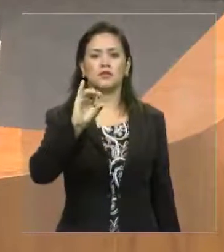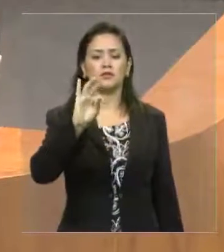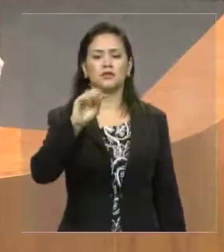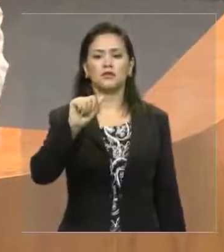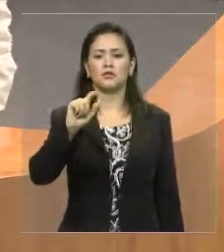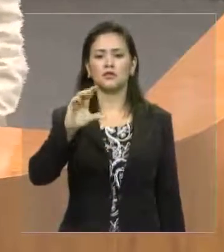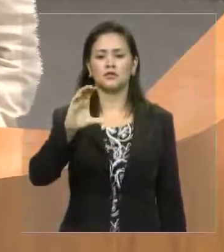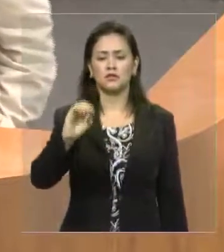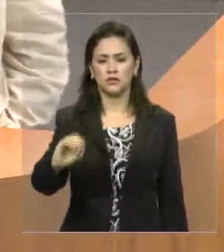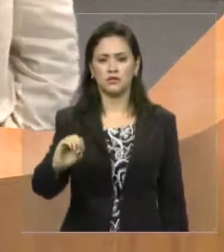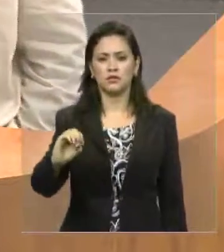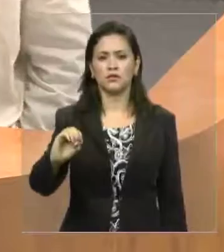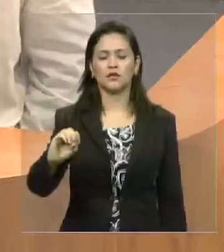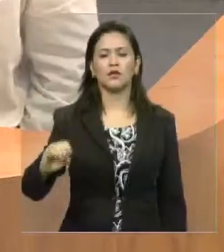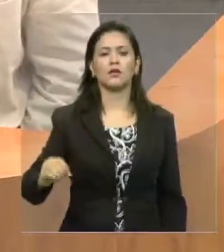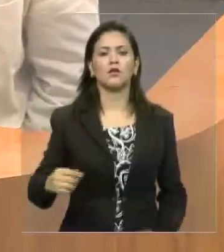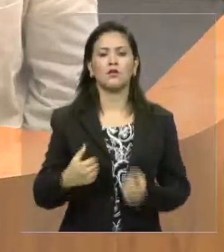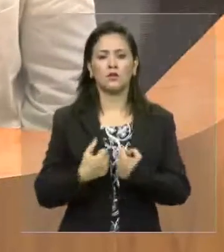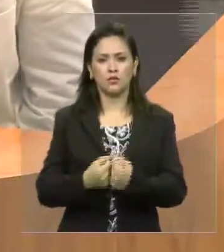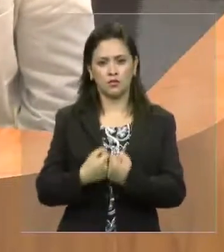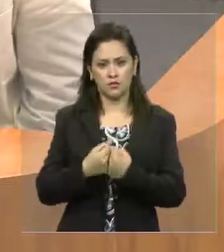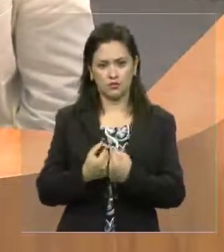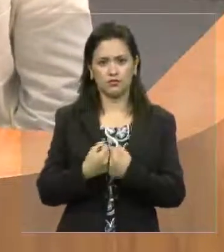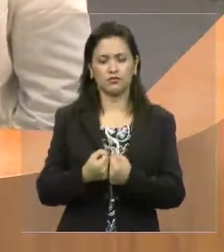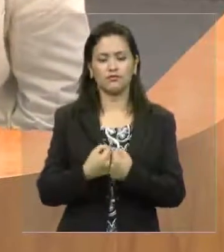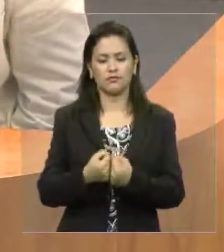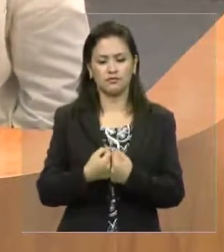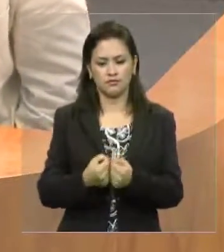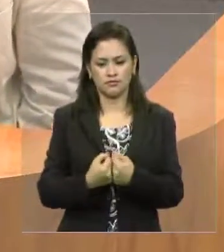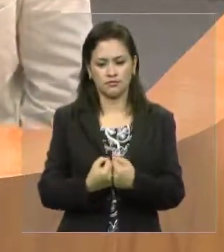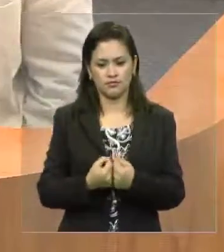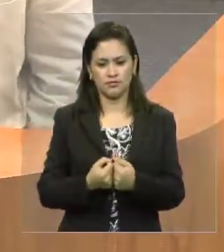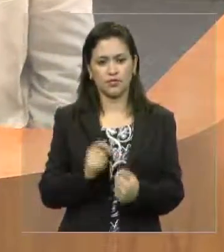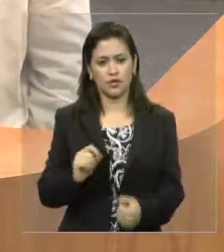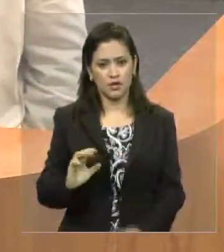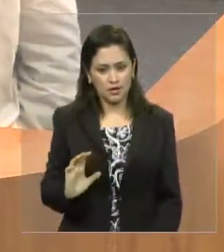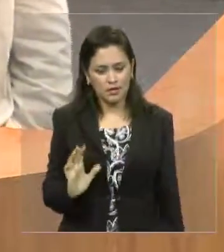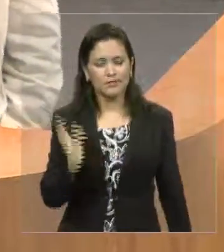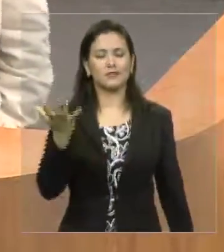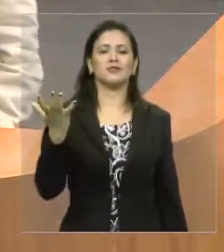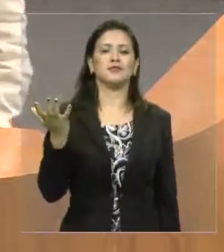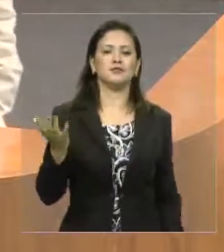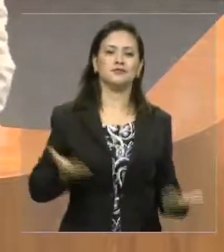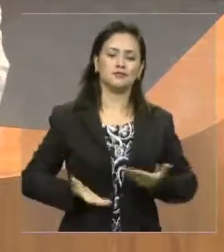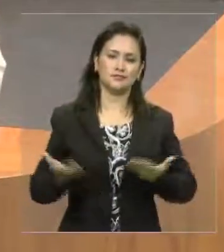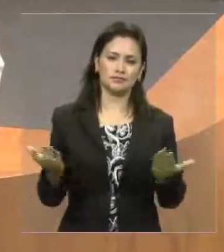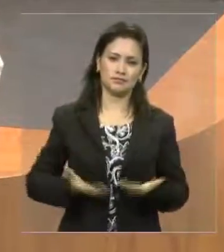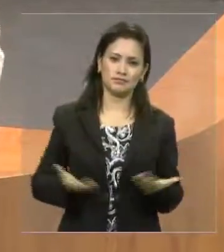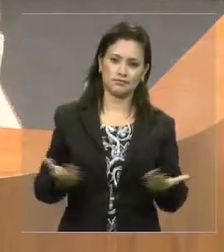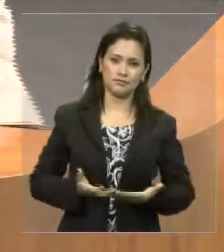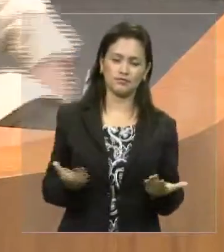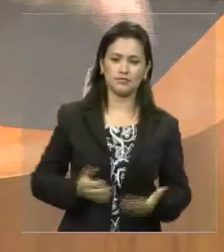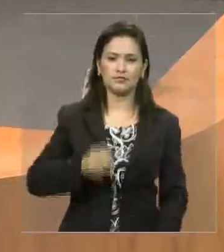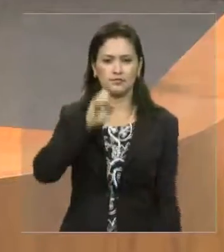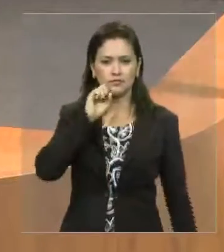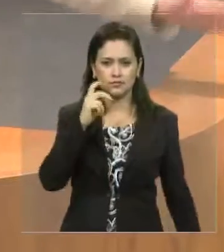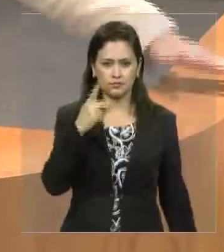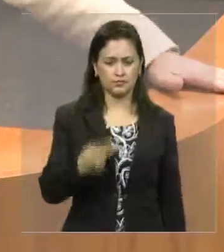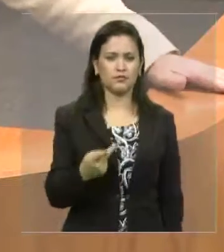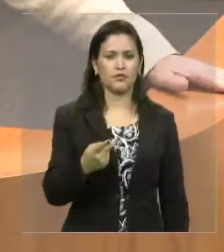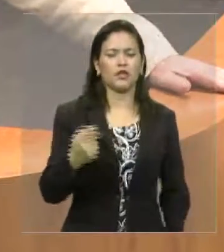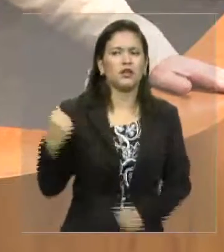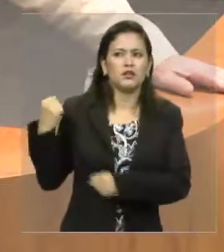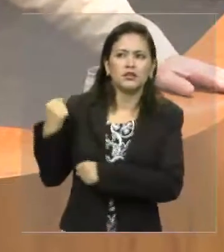público, um tabu quebrado por Edivaldo Holanda Júnior,